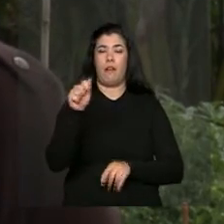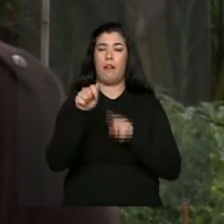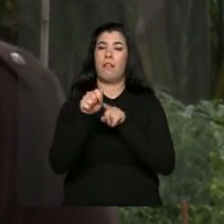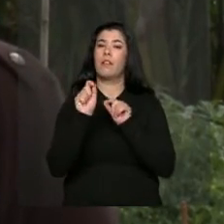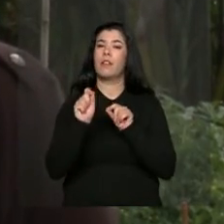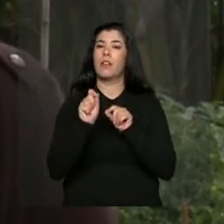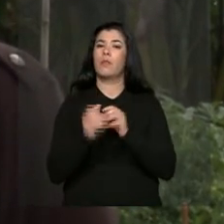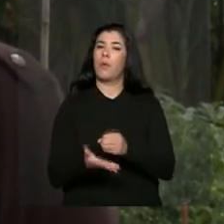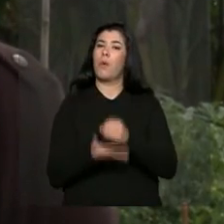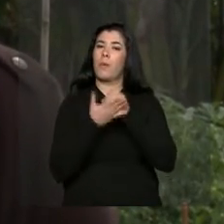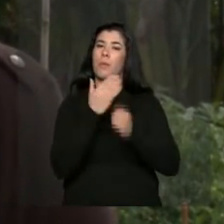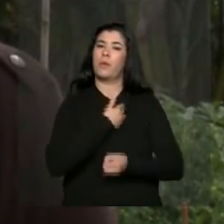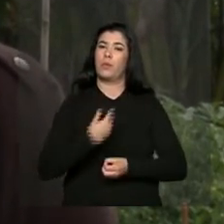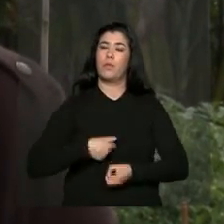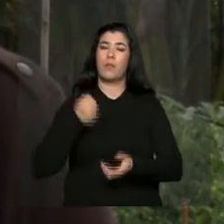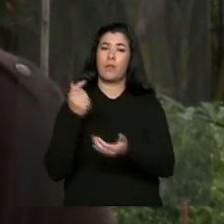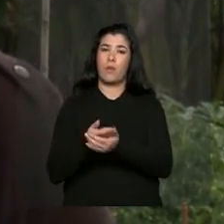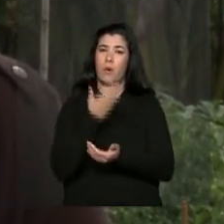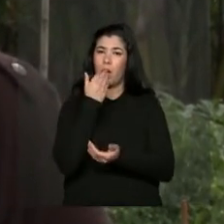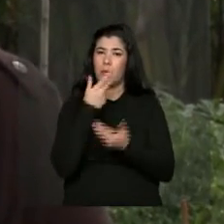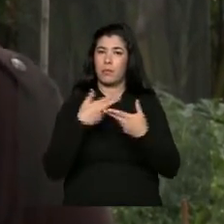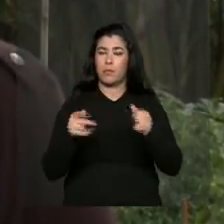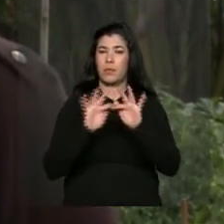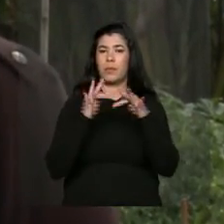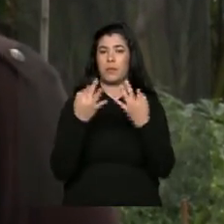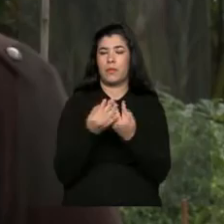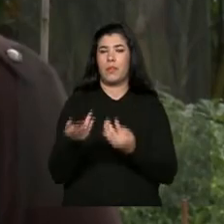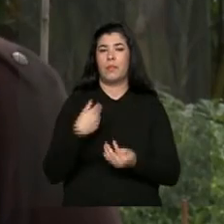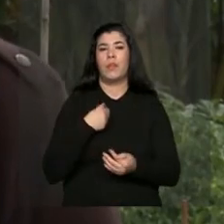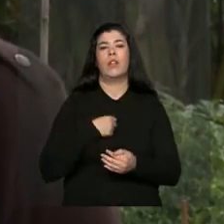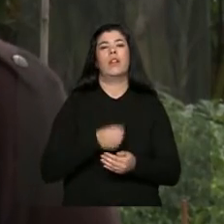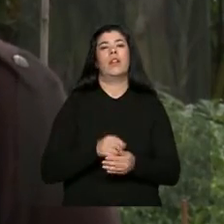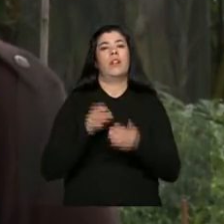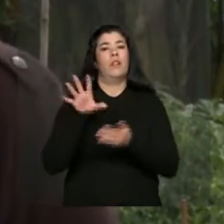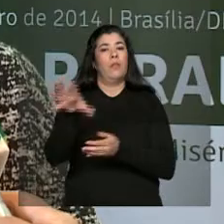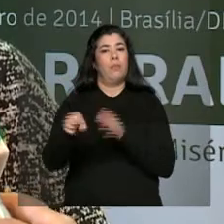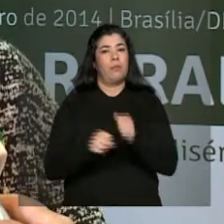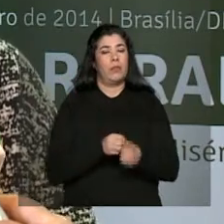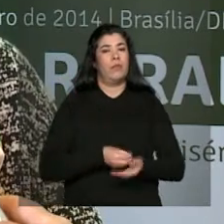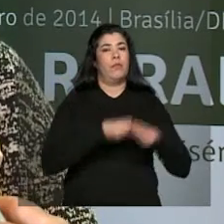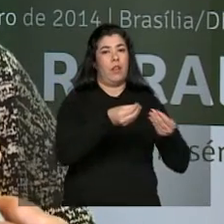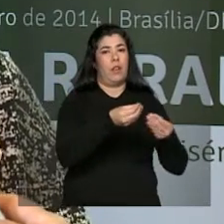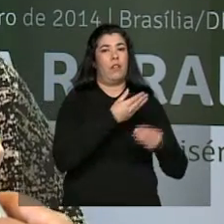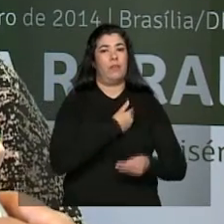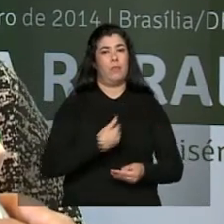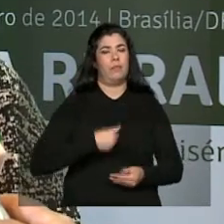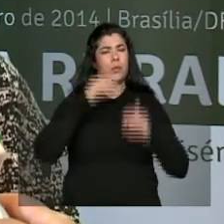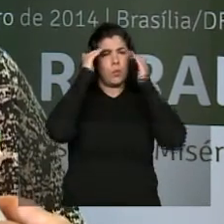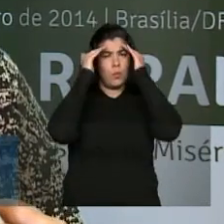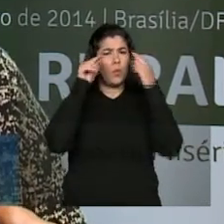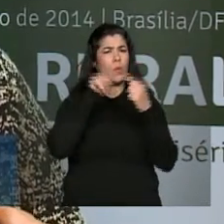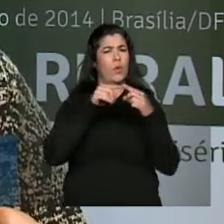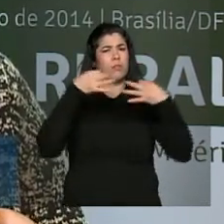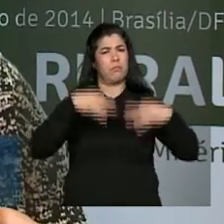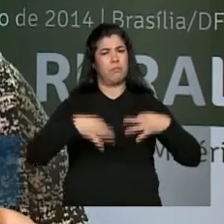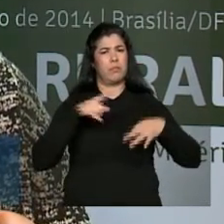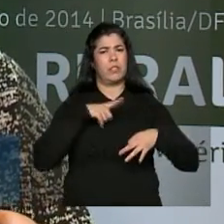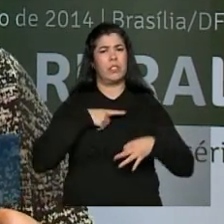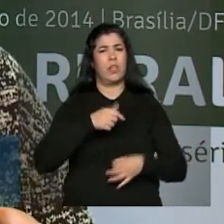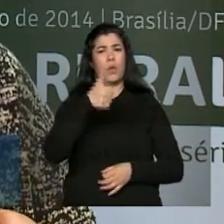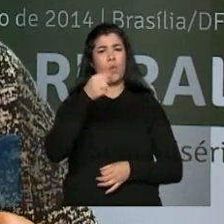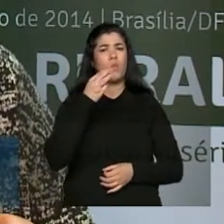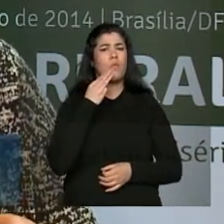que eu comecei a plantar mais e entregar os meus produtos lá para o PAA. Cumprimos as nossas metas, fizemos 1 milhão de